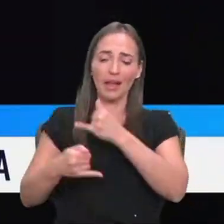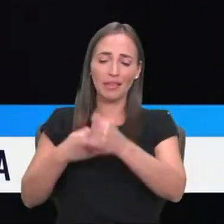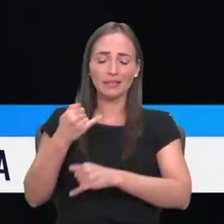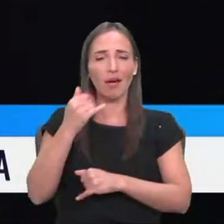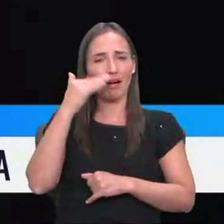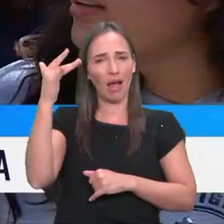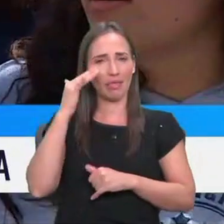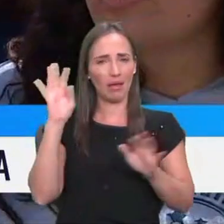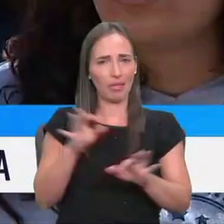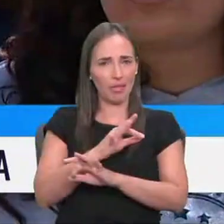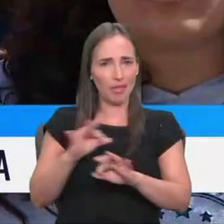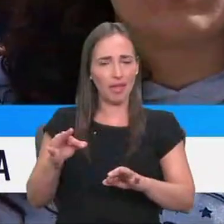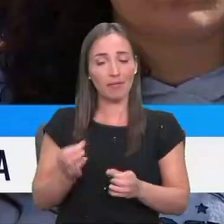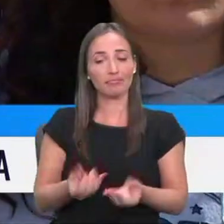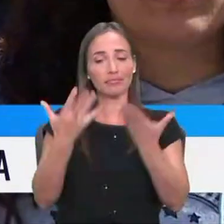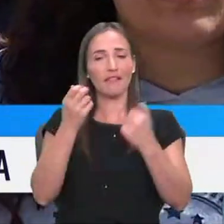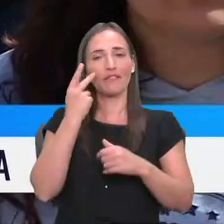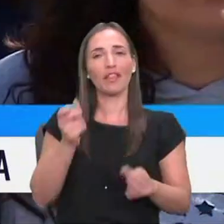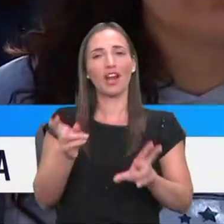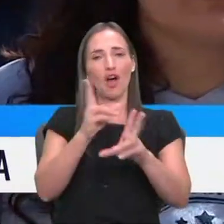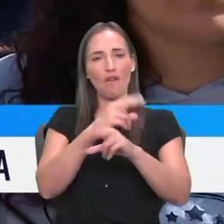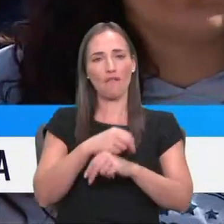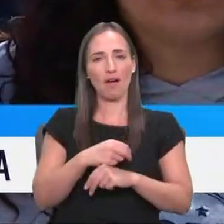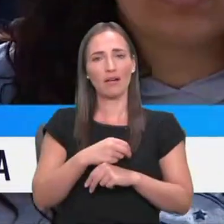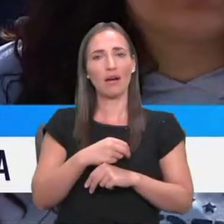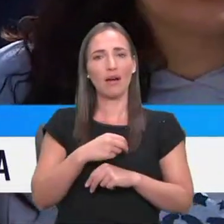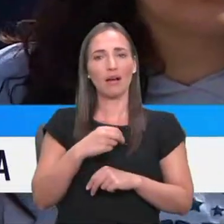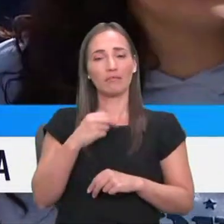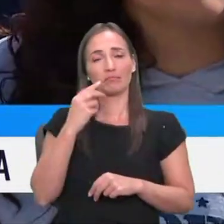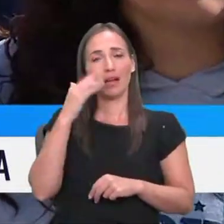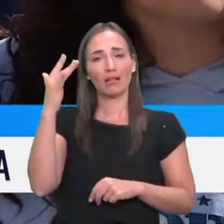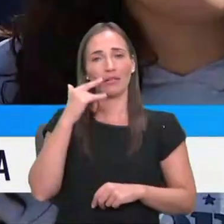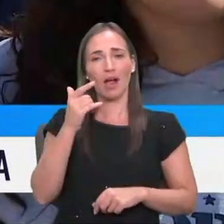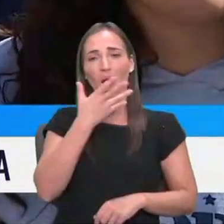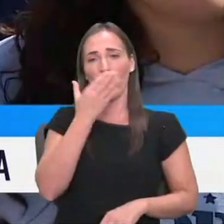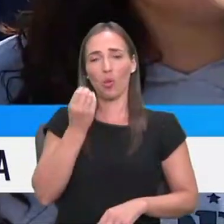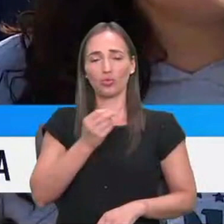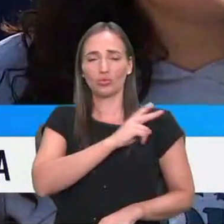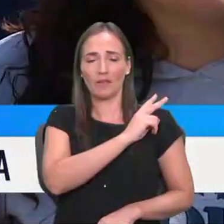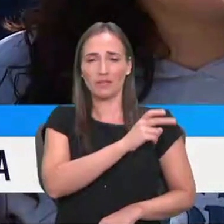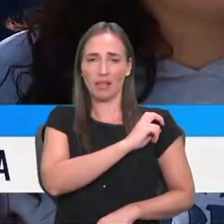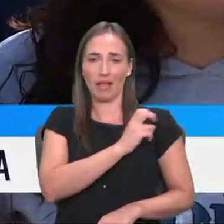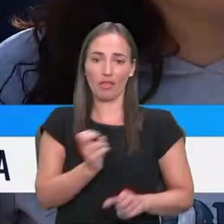ganharem vida nova na voz dos caloiros cantadores esca